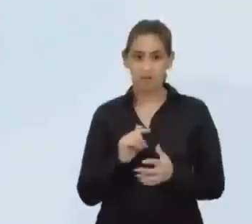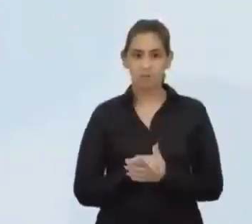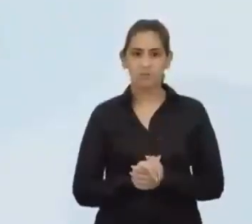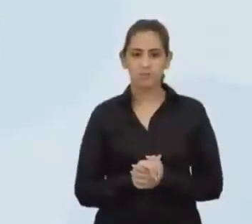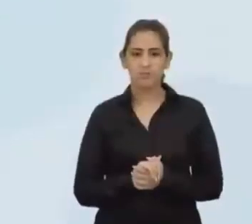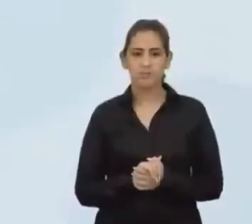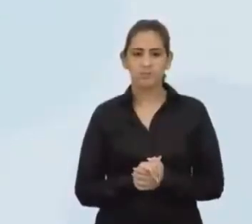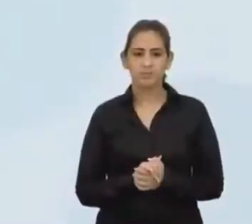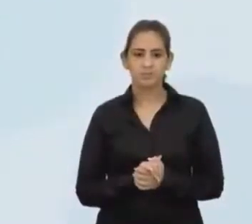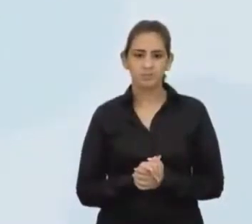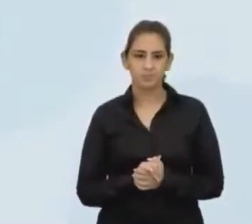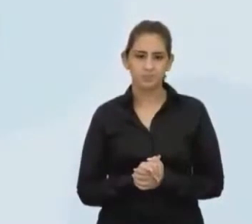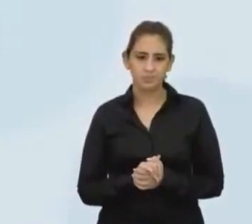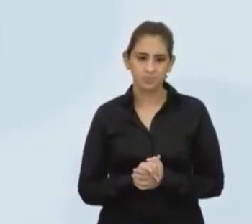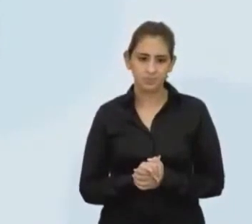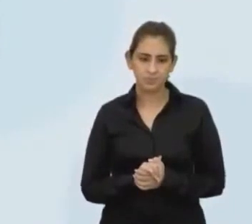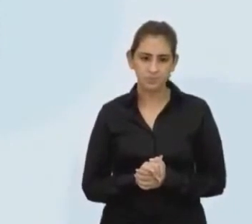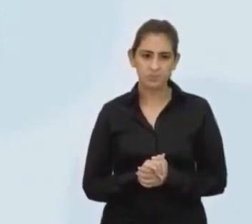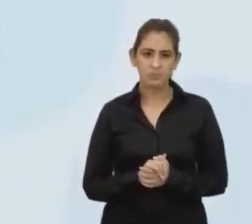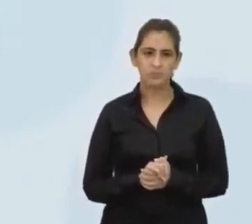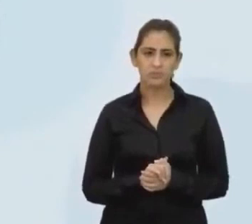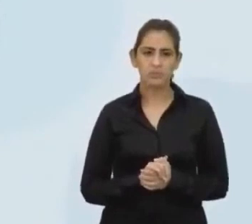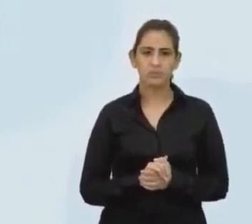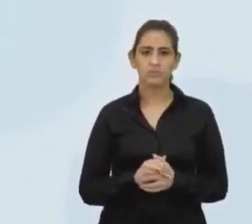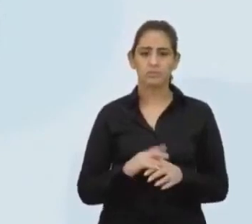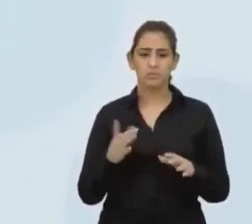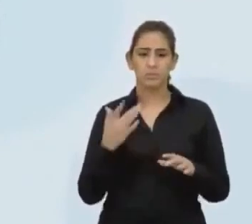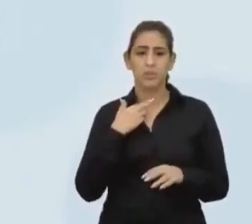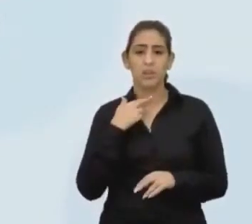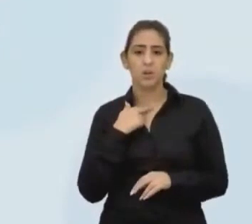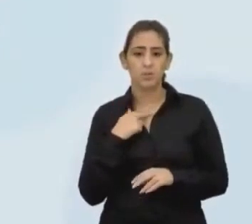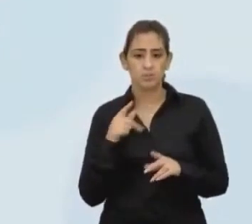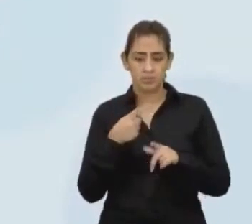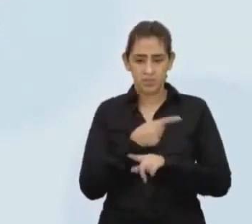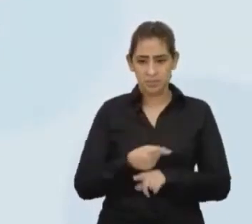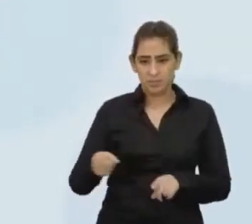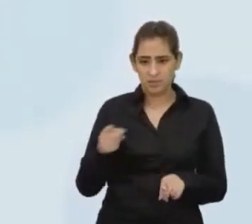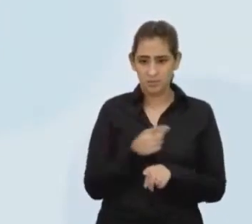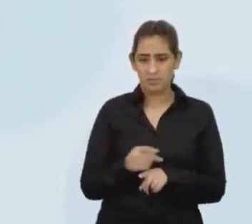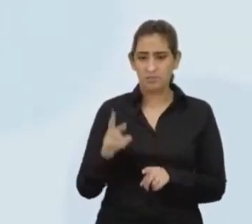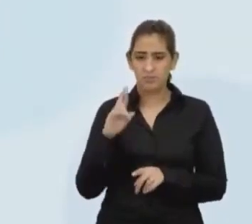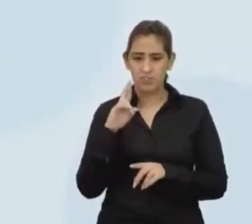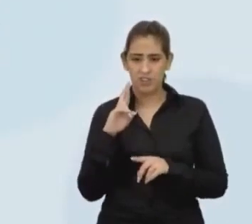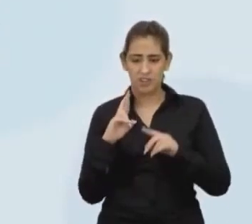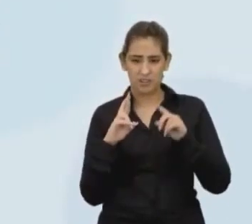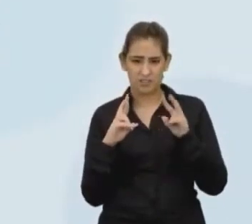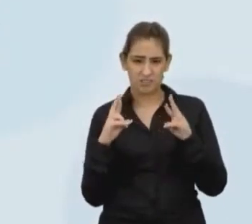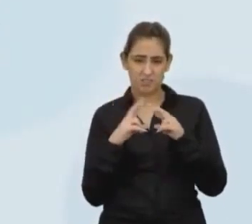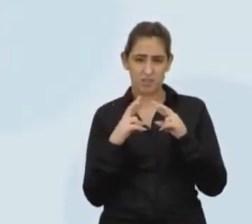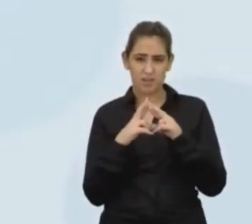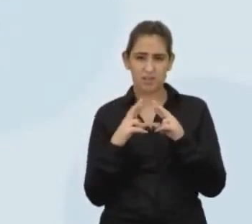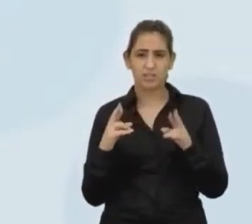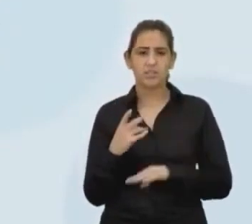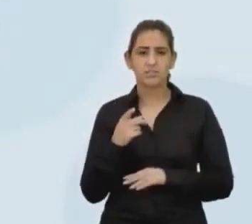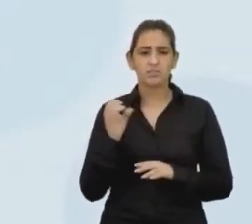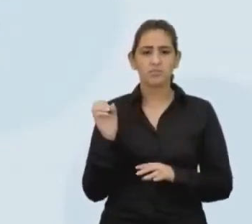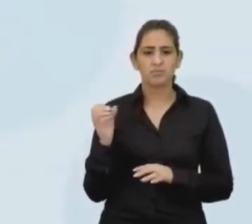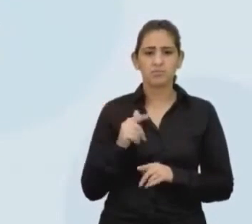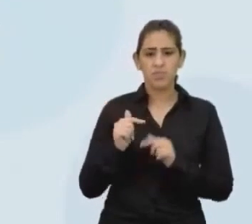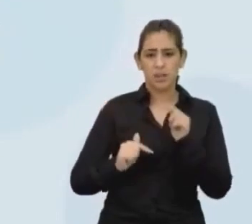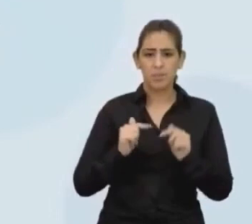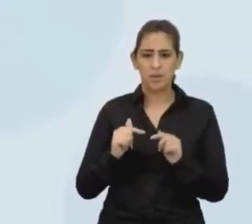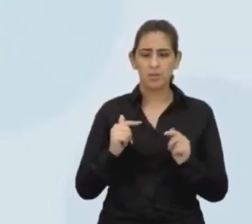né fala das pessoas ocupadas são classificadas como ocupadas na semana de referência aquelas que nesse período